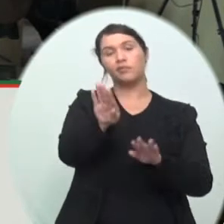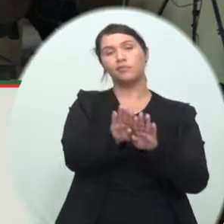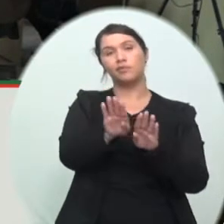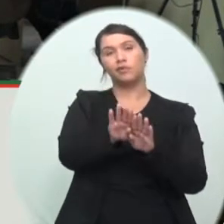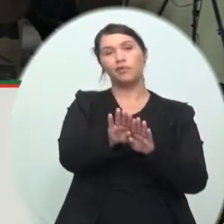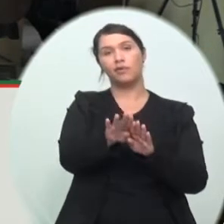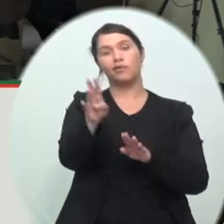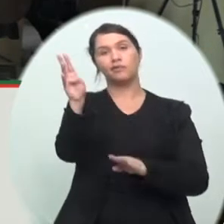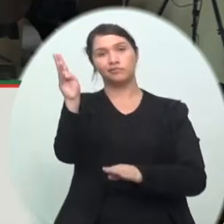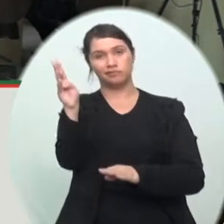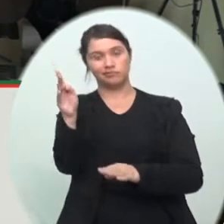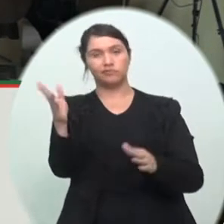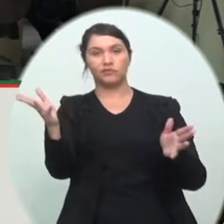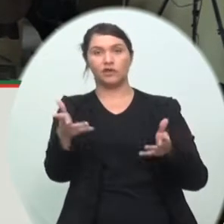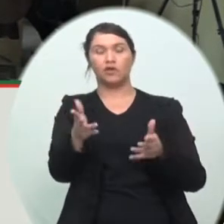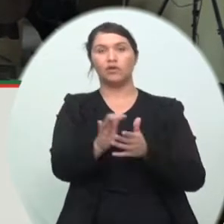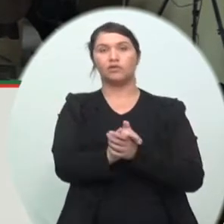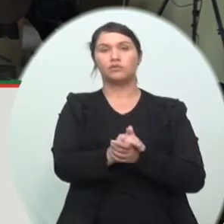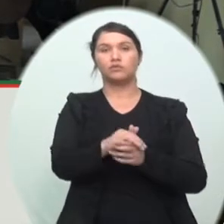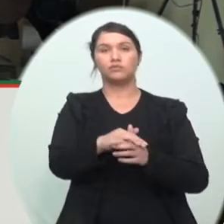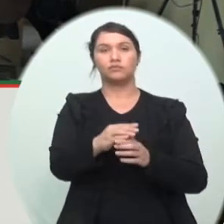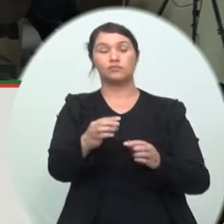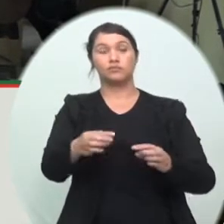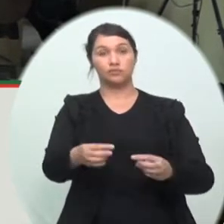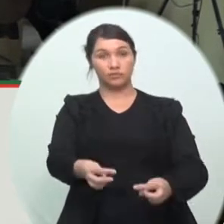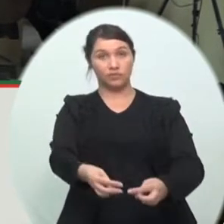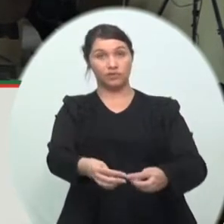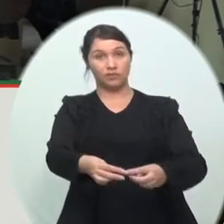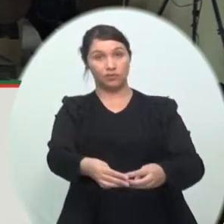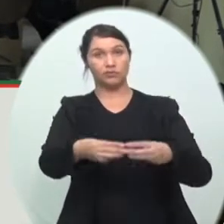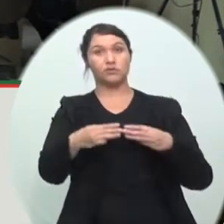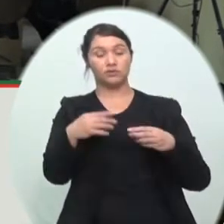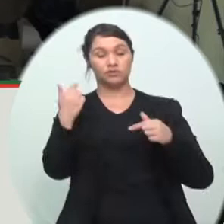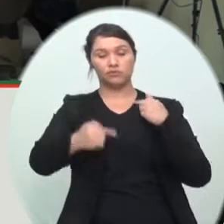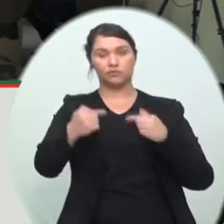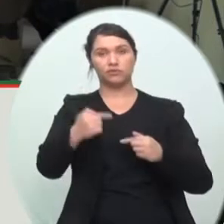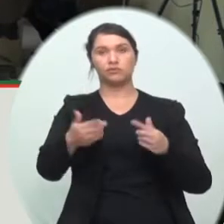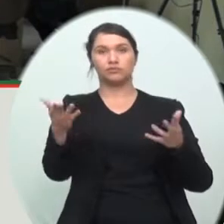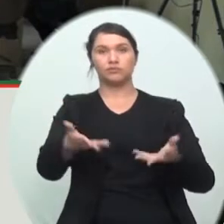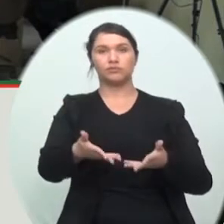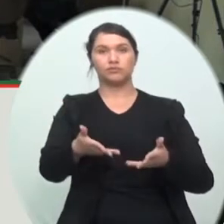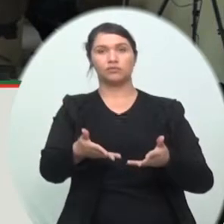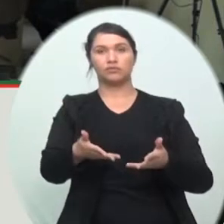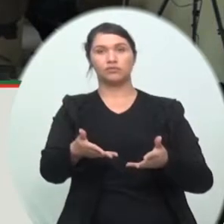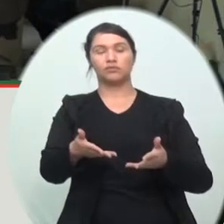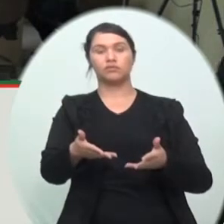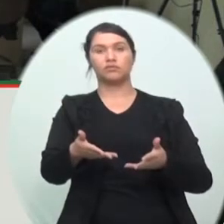moção continua em discussão. Não havendo quem queira discutir, está em votação.